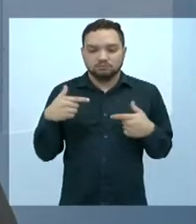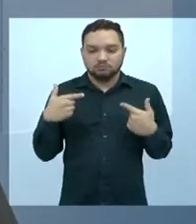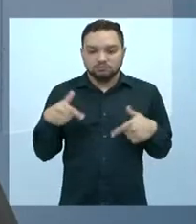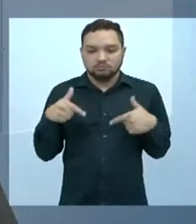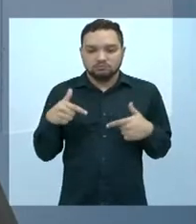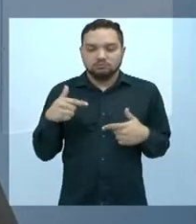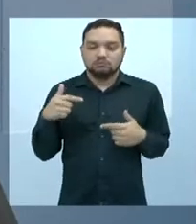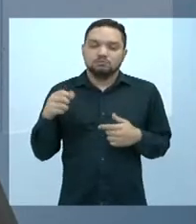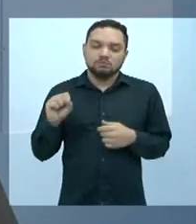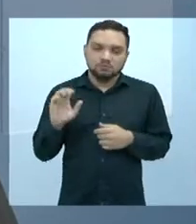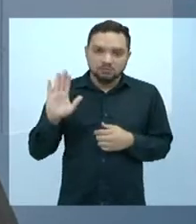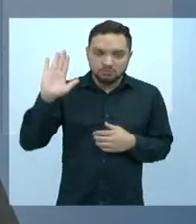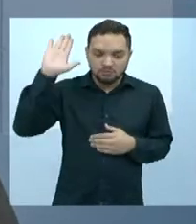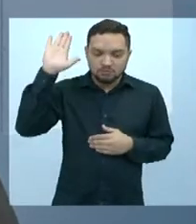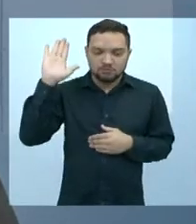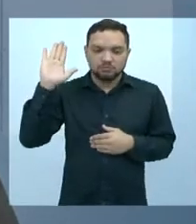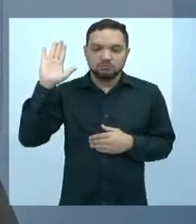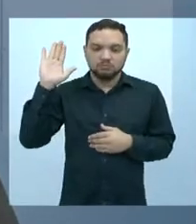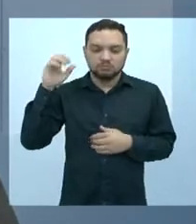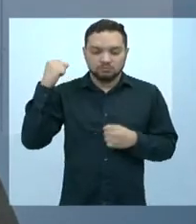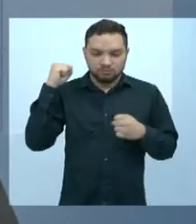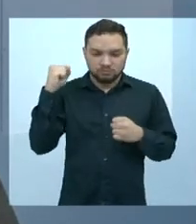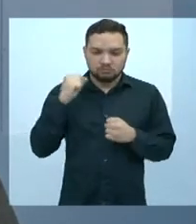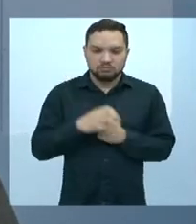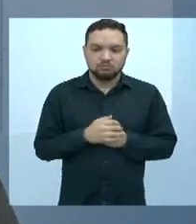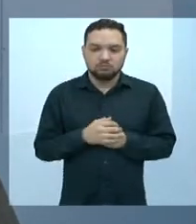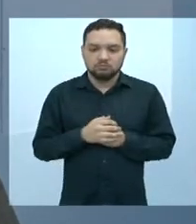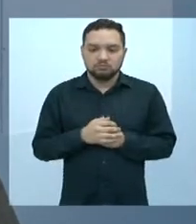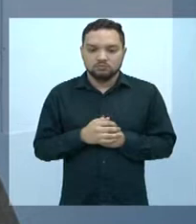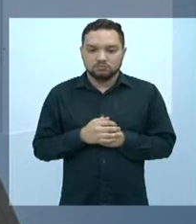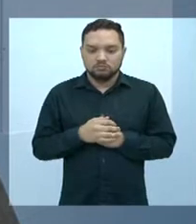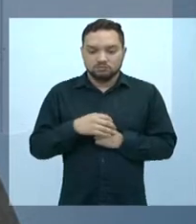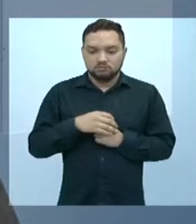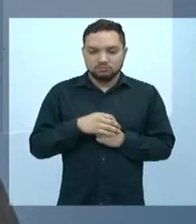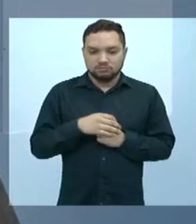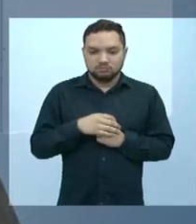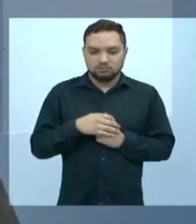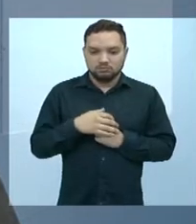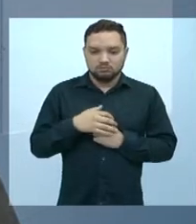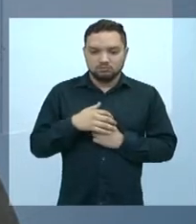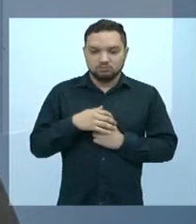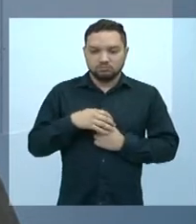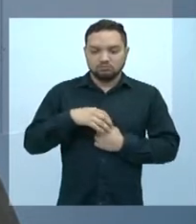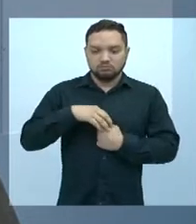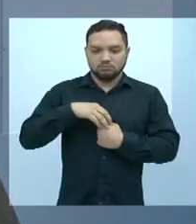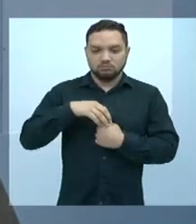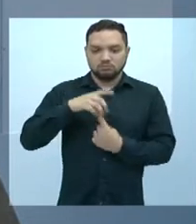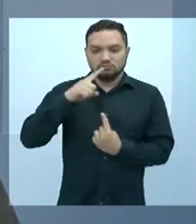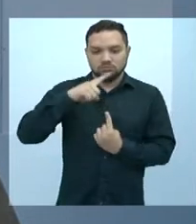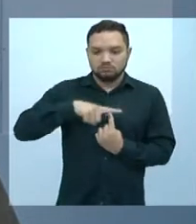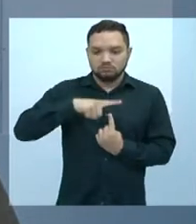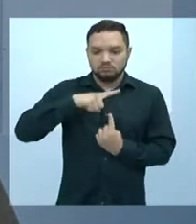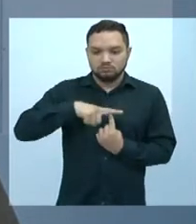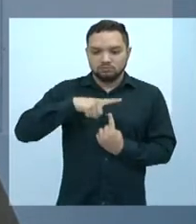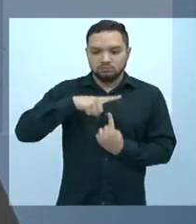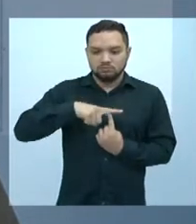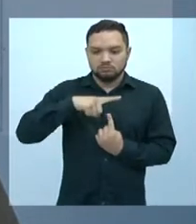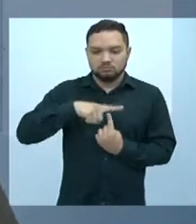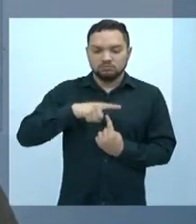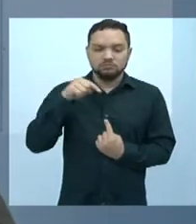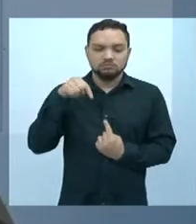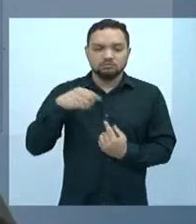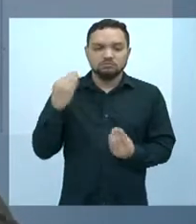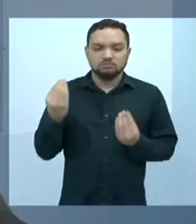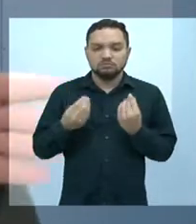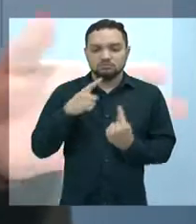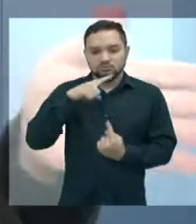candidatos competitivos na reta final. Carlos Mato, presidente da Municipal do PSDB, como é que fica a situação dele?